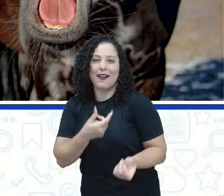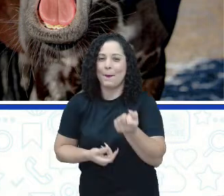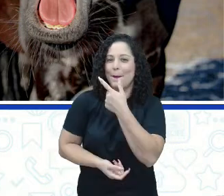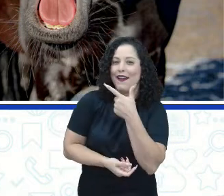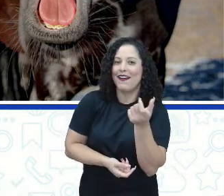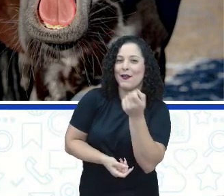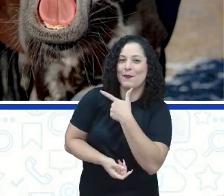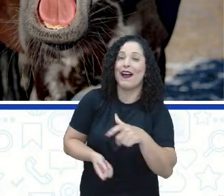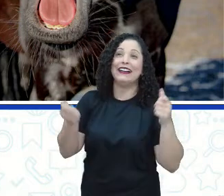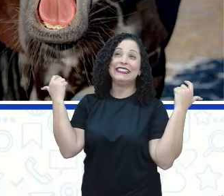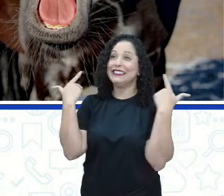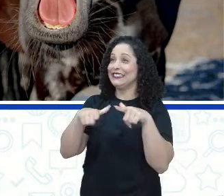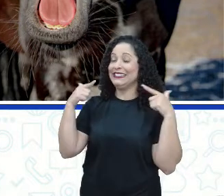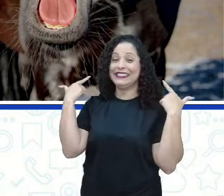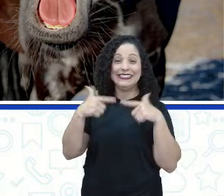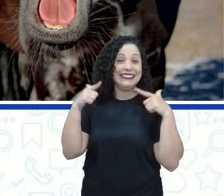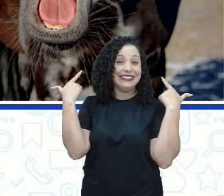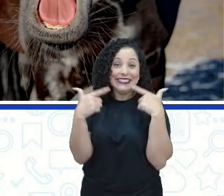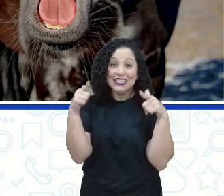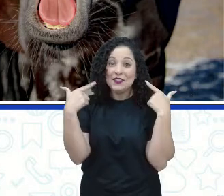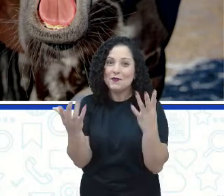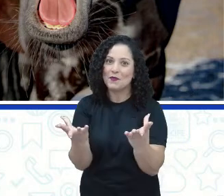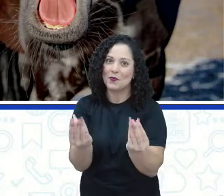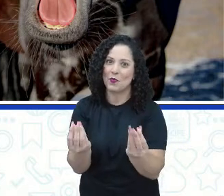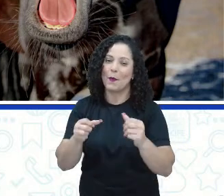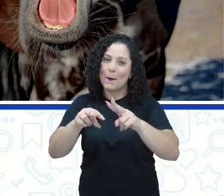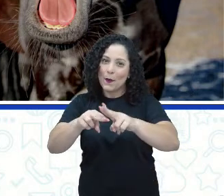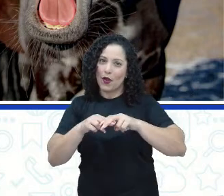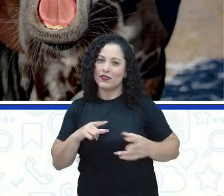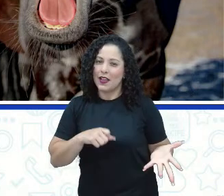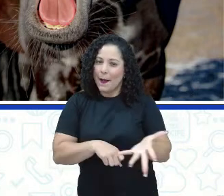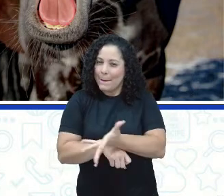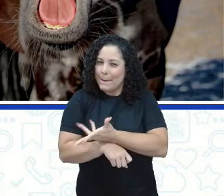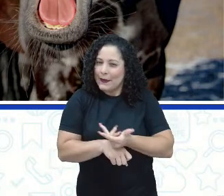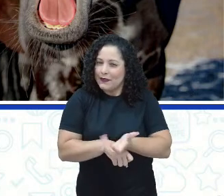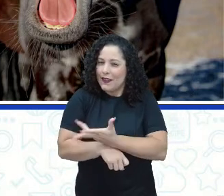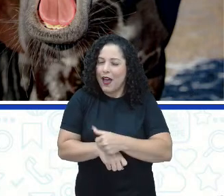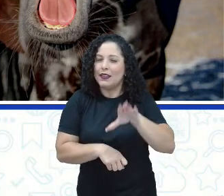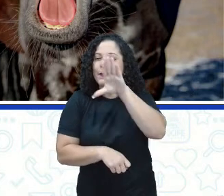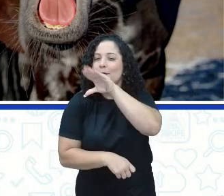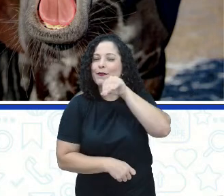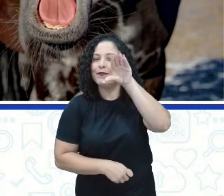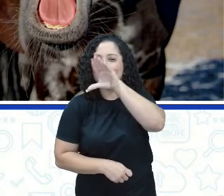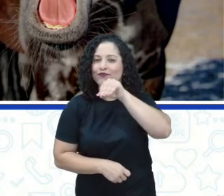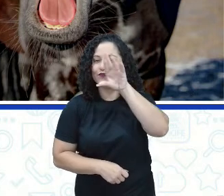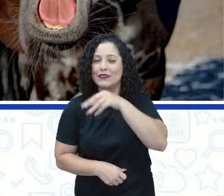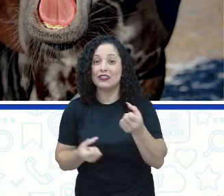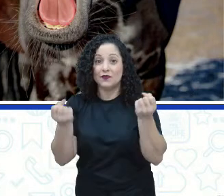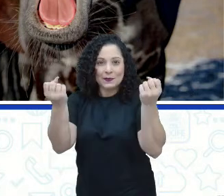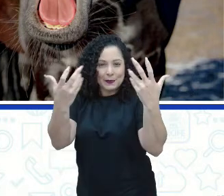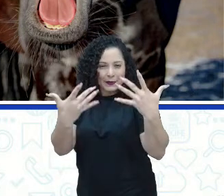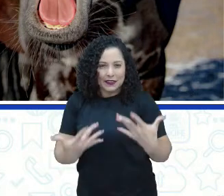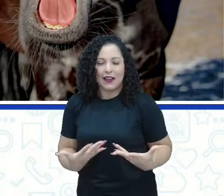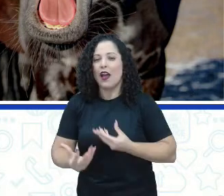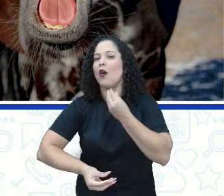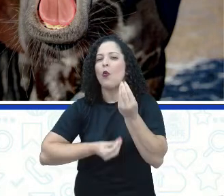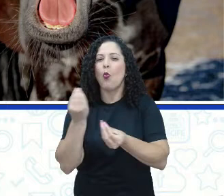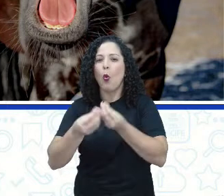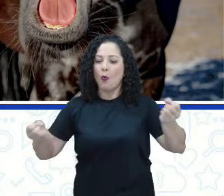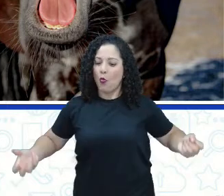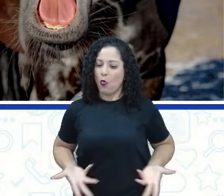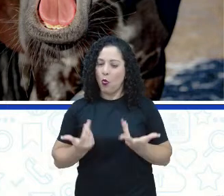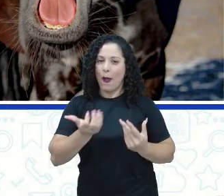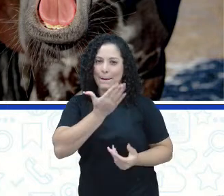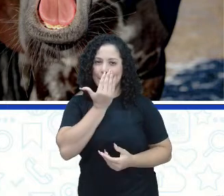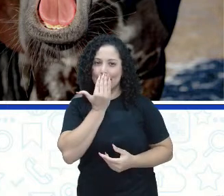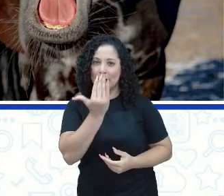maneira mais engraçada. Isso se deve pela capacidade oratória, pela capacidade de falar em